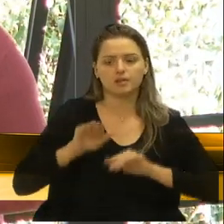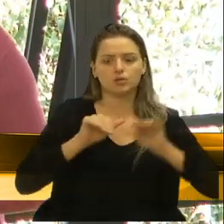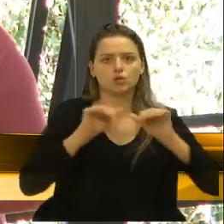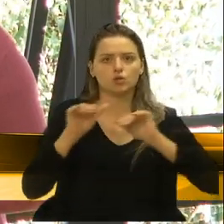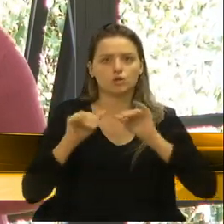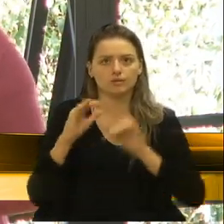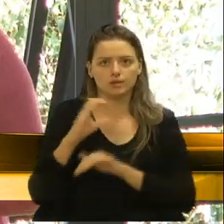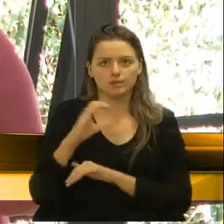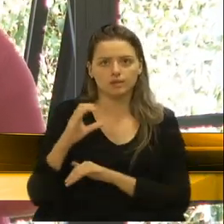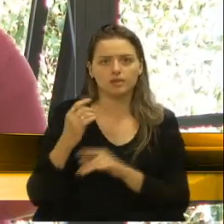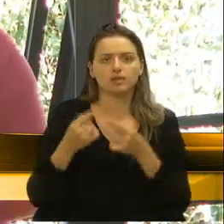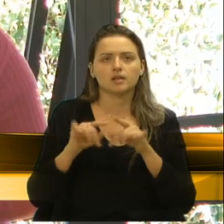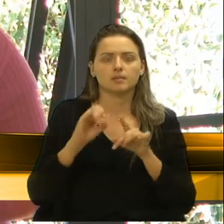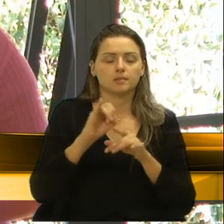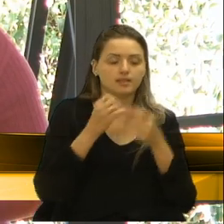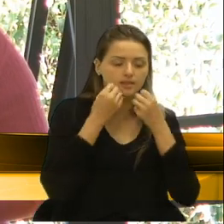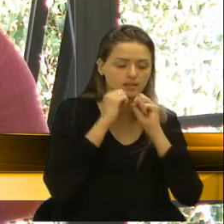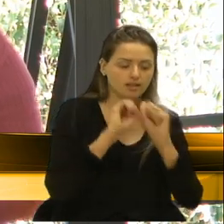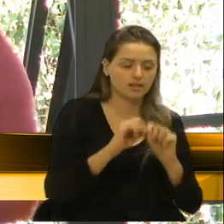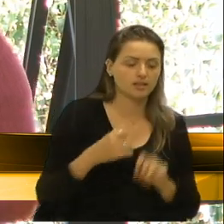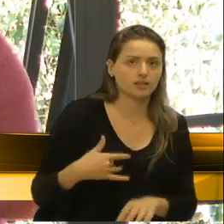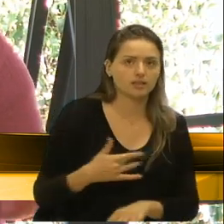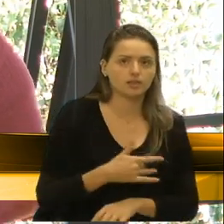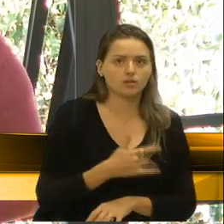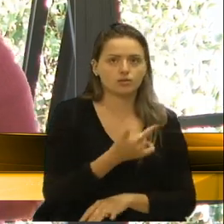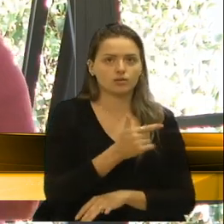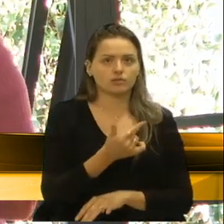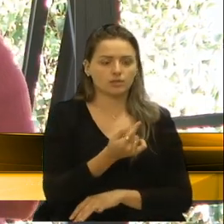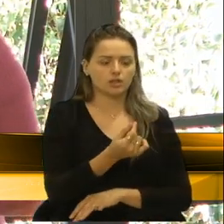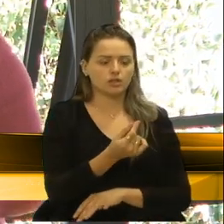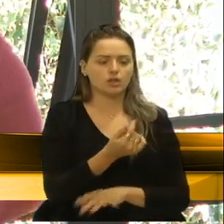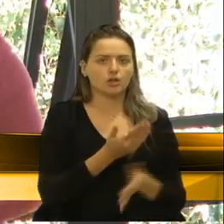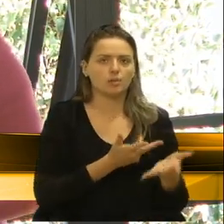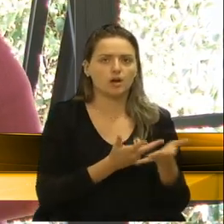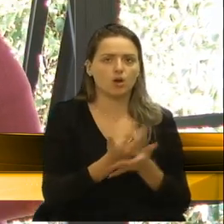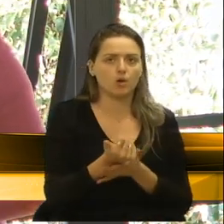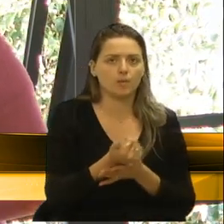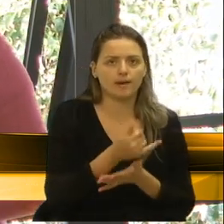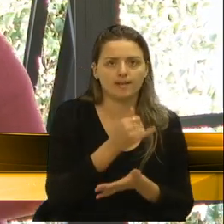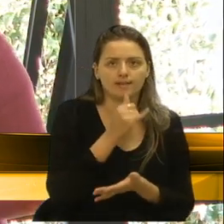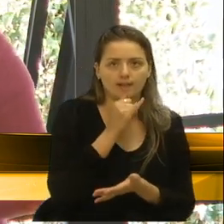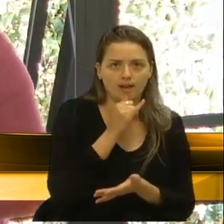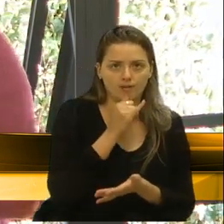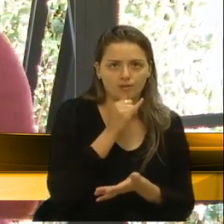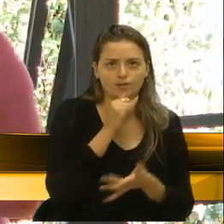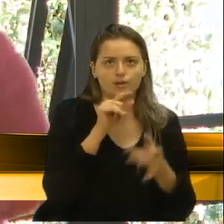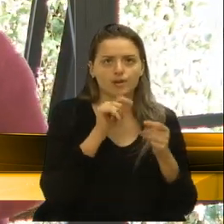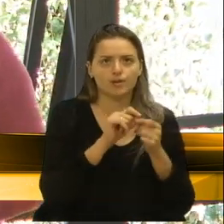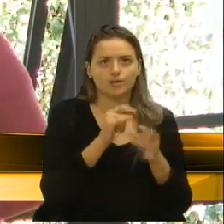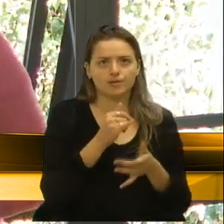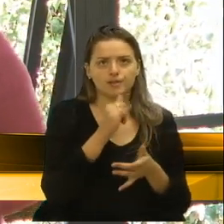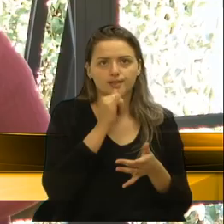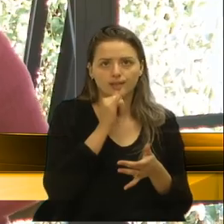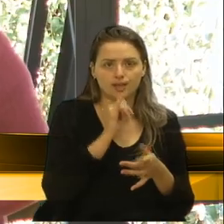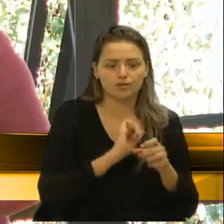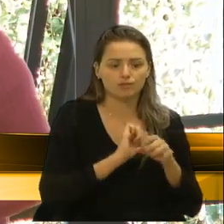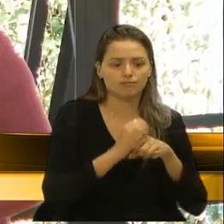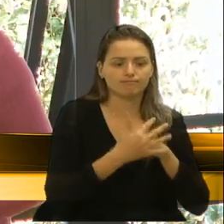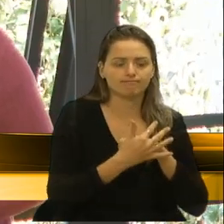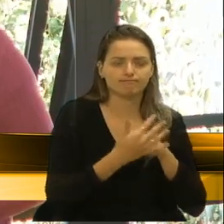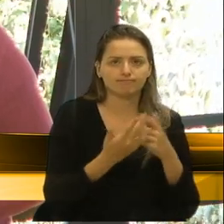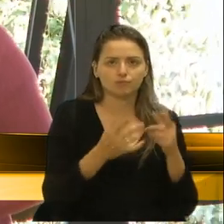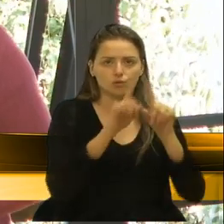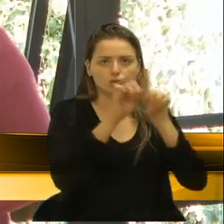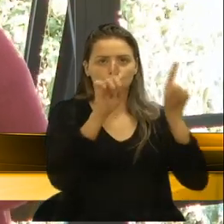mas, se na Secretaria de Saúde não tem dinheiro para comprar testes, né, para fazer testagem dos próprios servidores